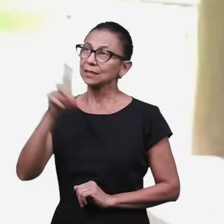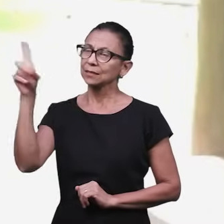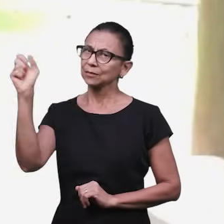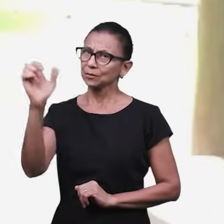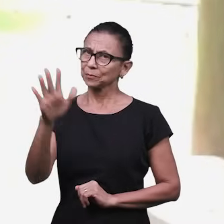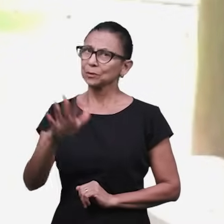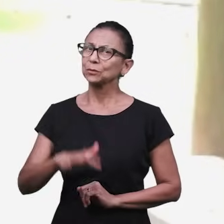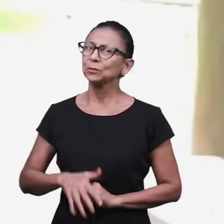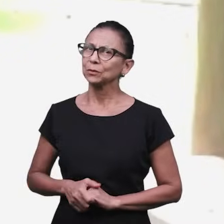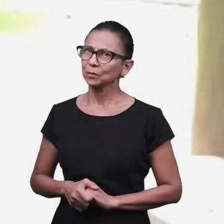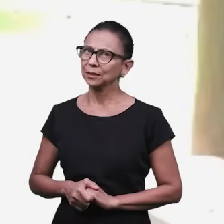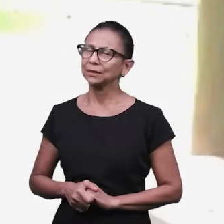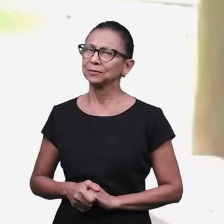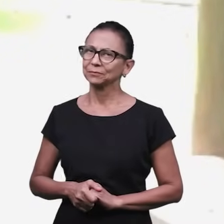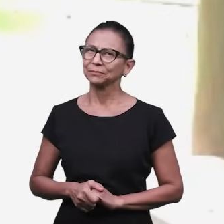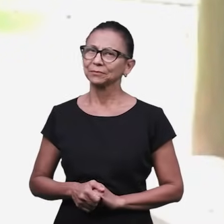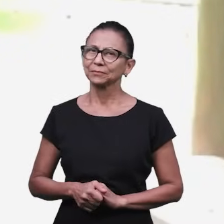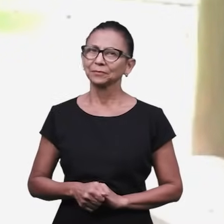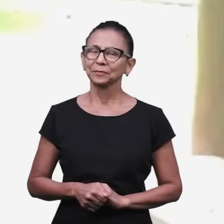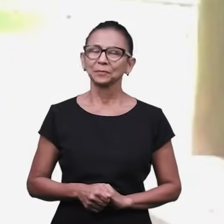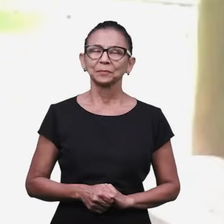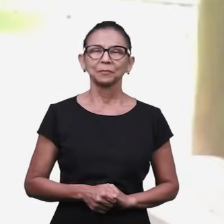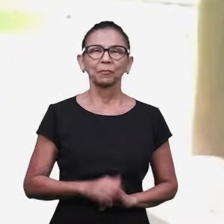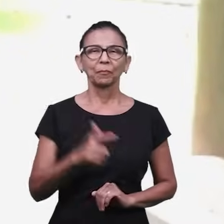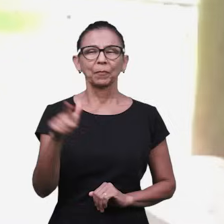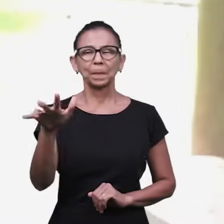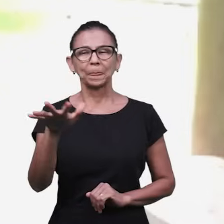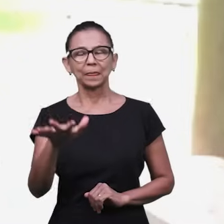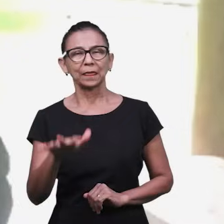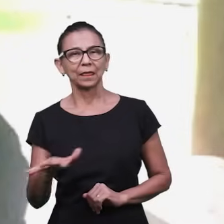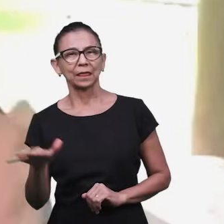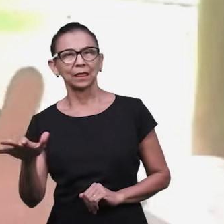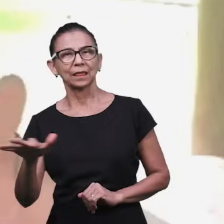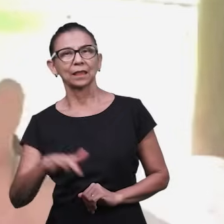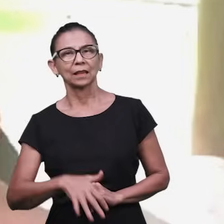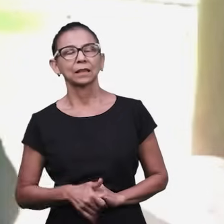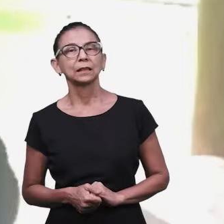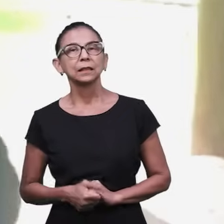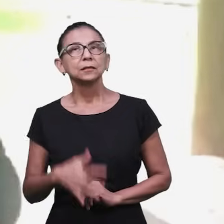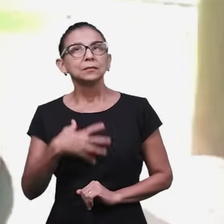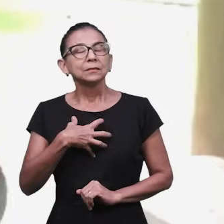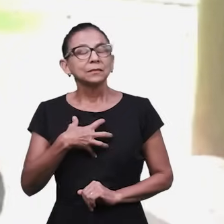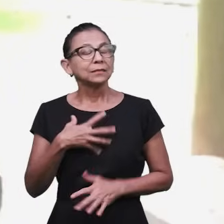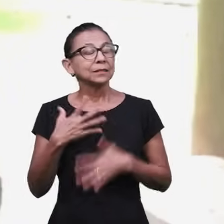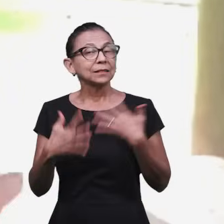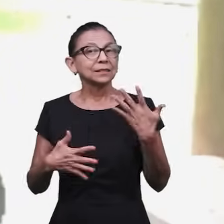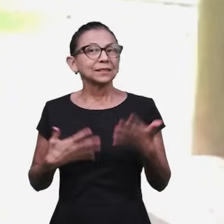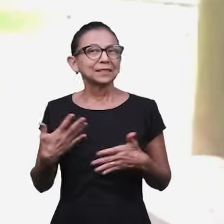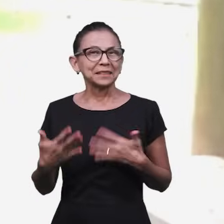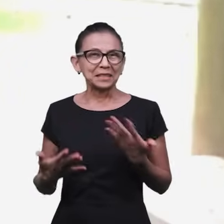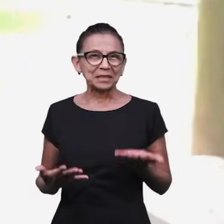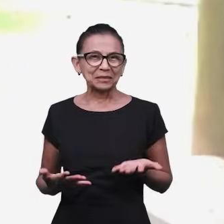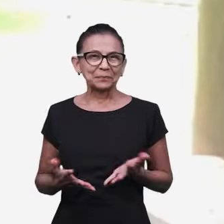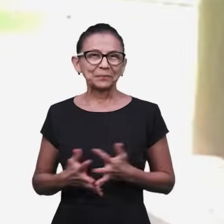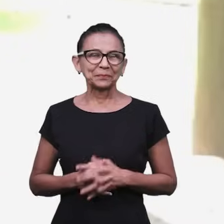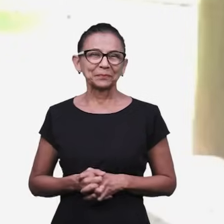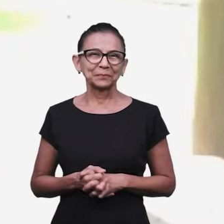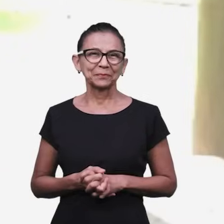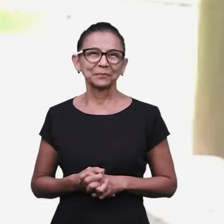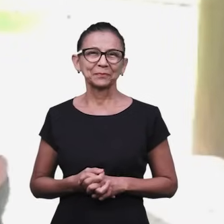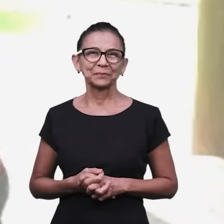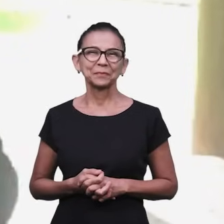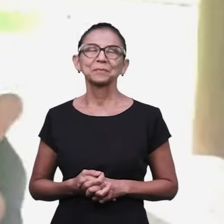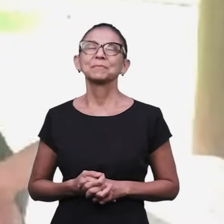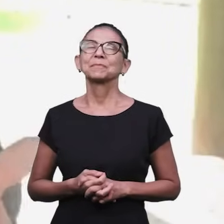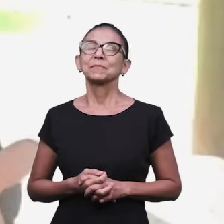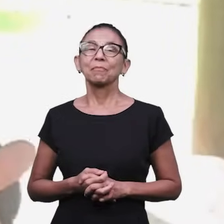Senhor operou grandemente também nas áreas dos amados irmãos. E isso traz grande alegria aos nossos corações,